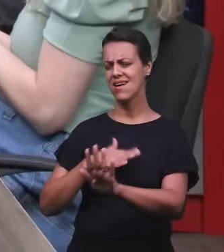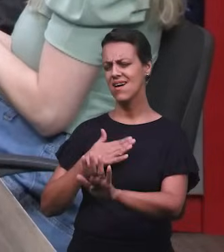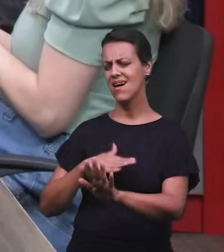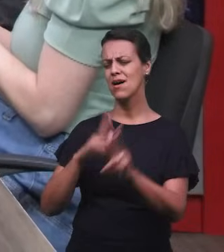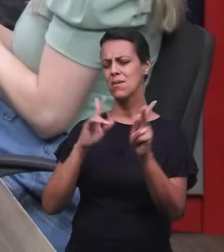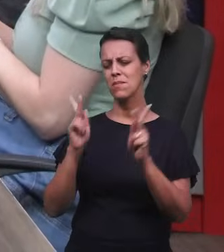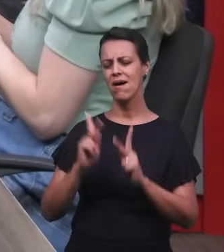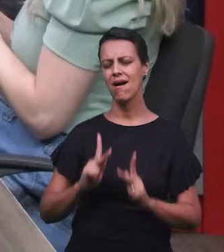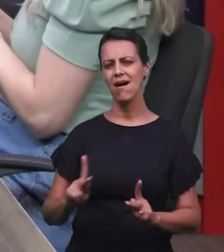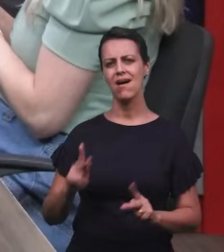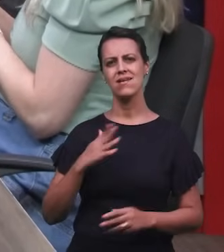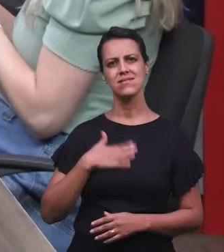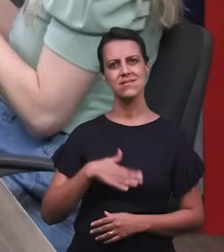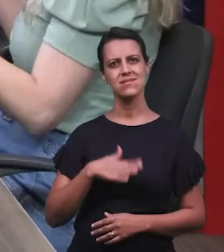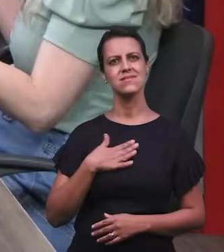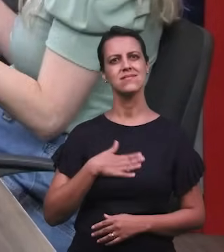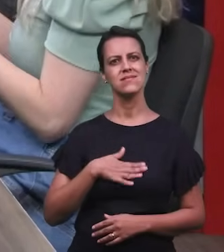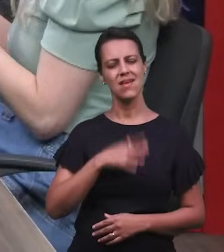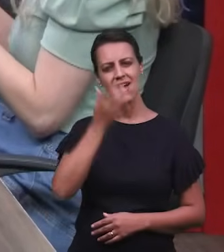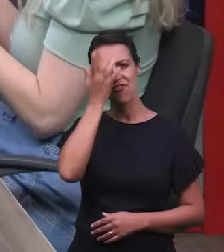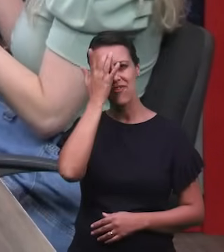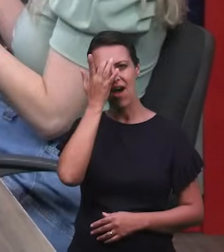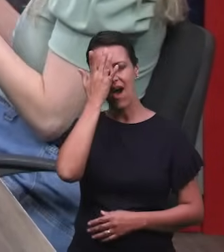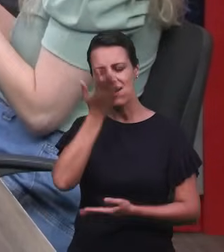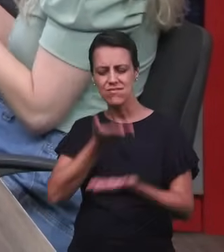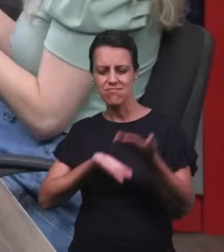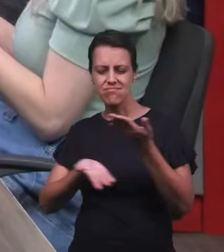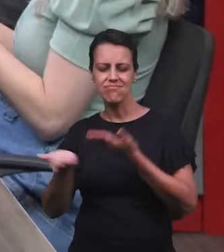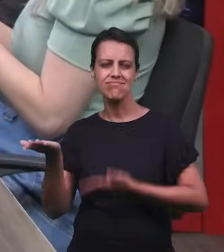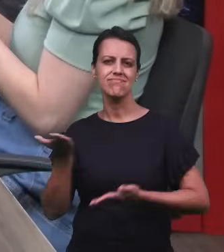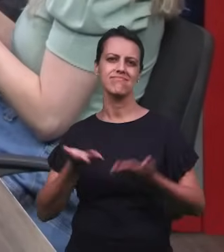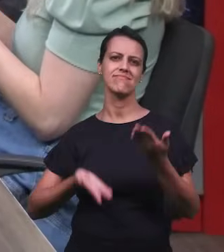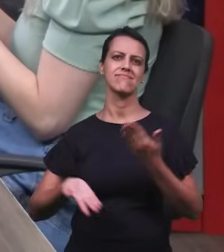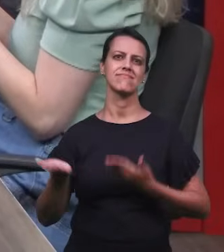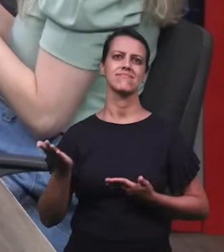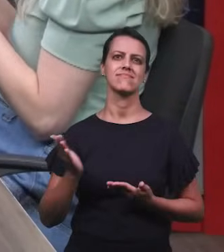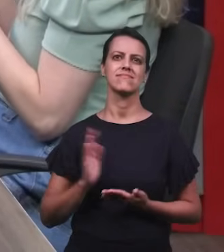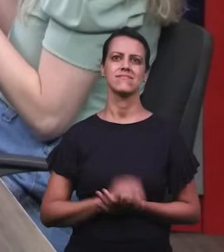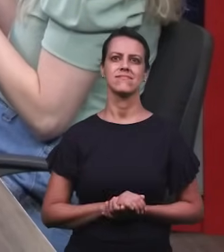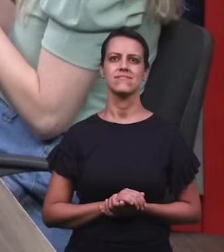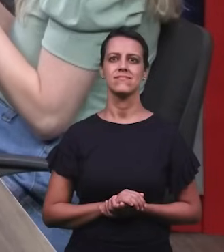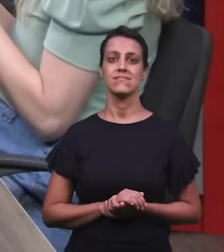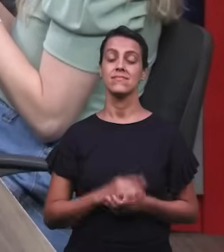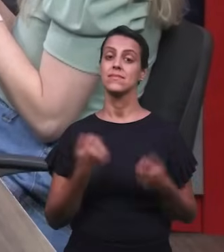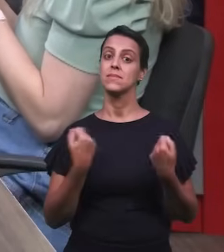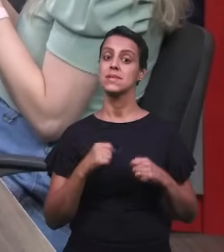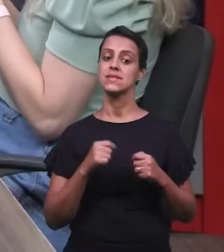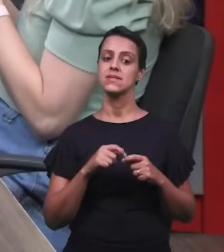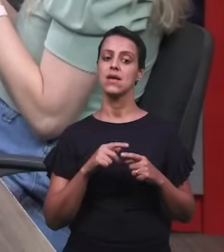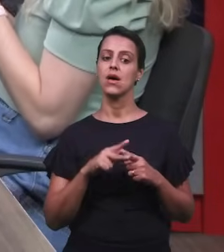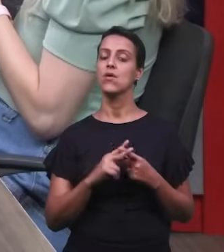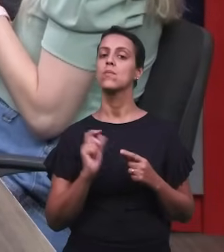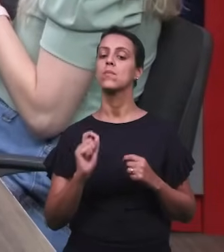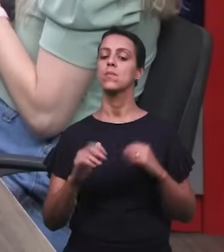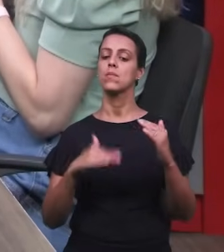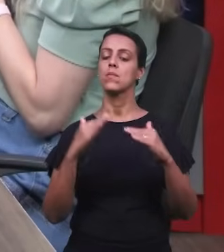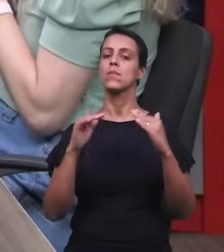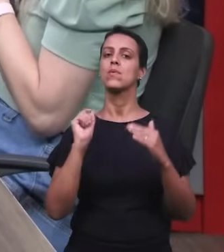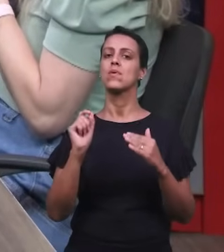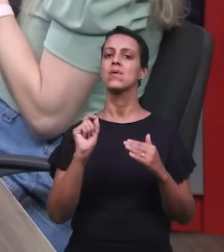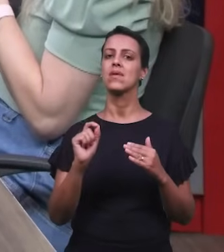passivos até também. É mais fácil de aceitar as regras. Pontos a serem desenvolvidos. Falta